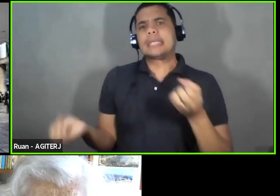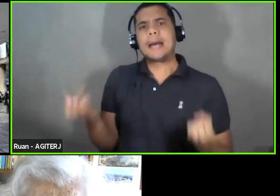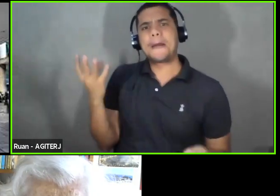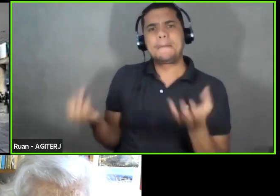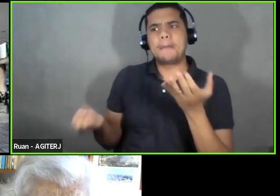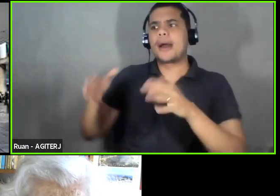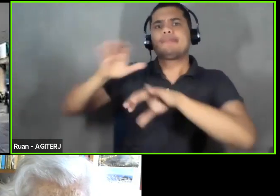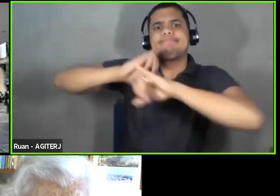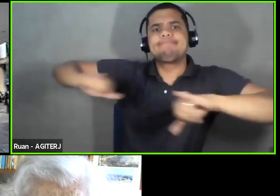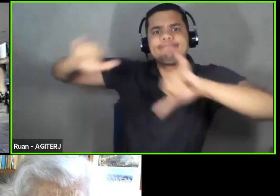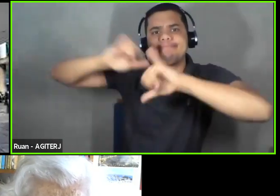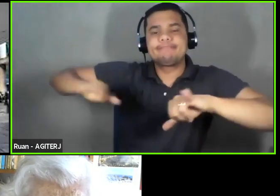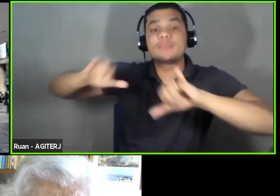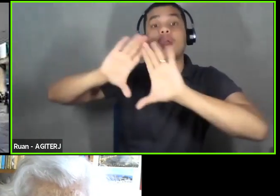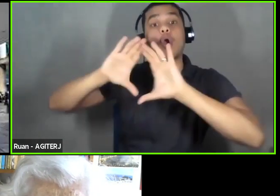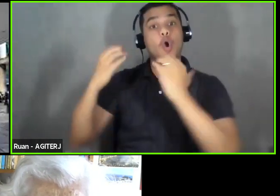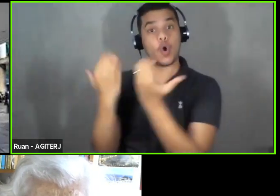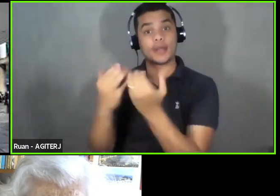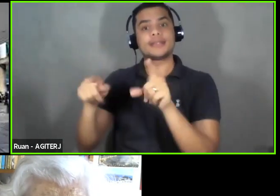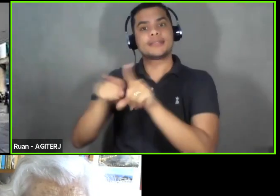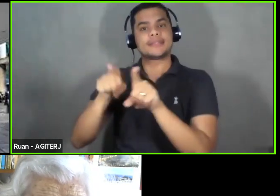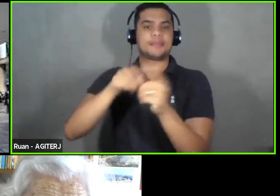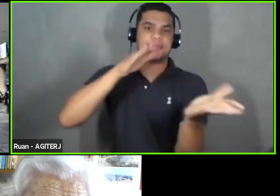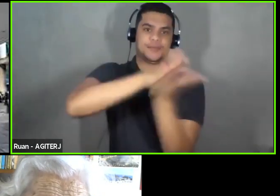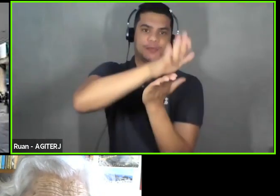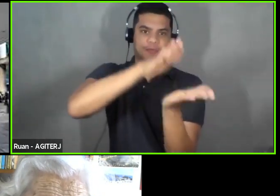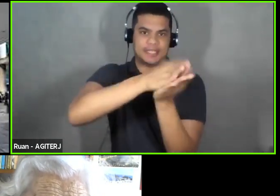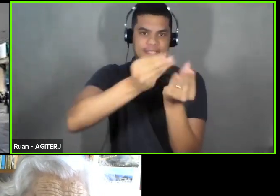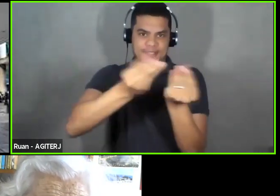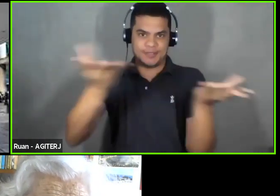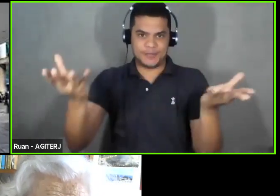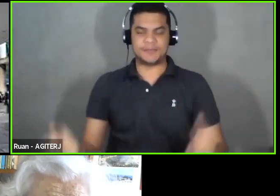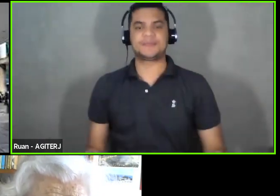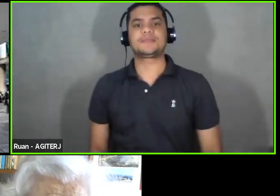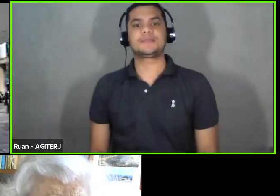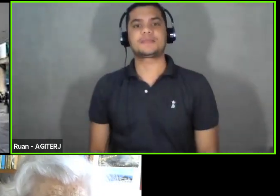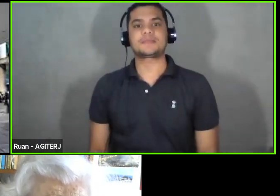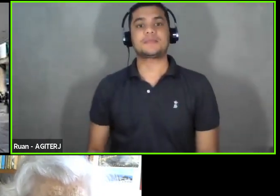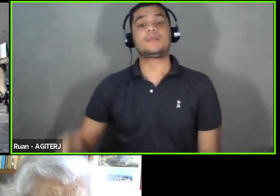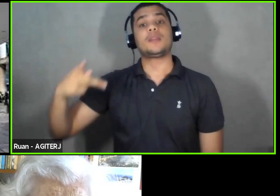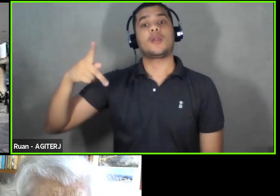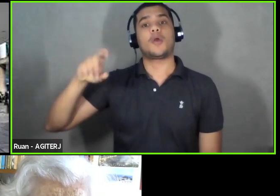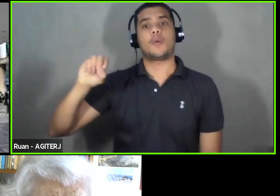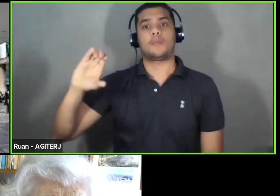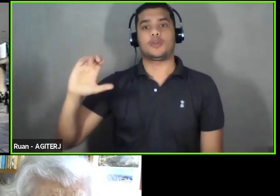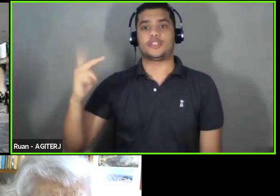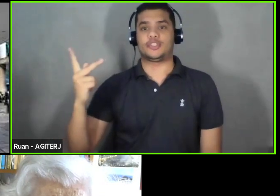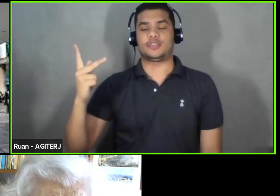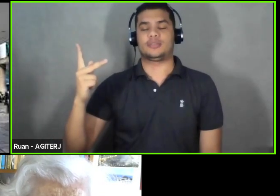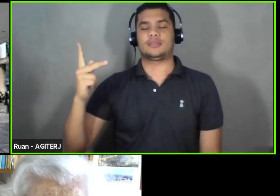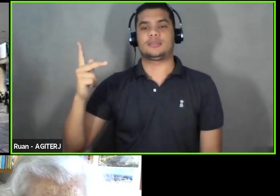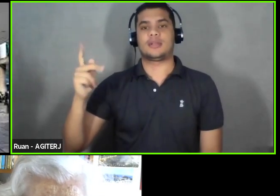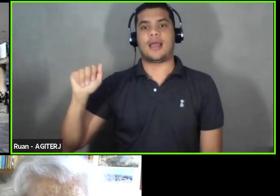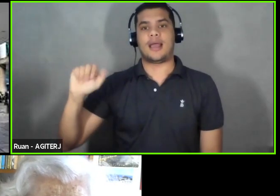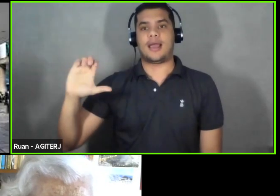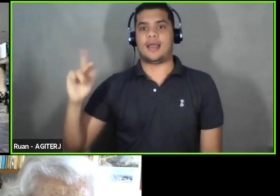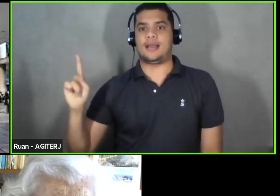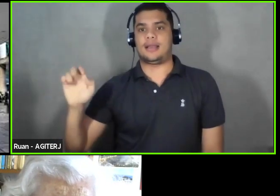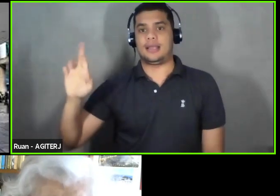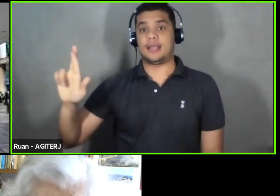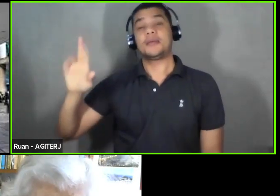divulgadas em congressos e publicações. O Franz Forhacker, uma das principais referências nos estudos desse